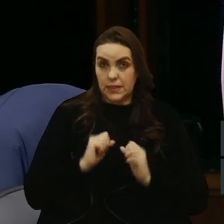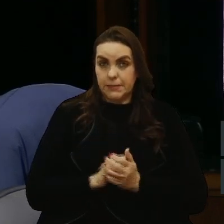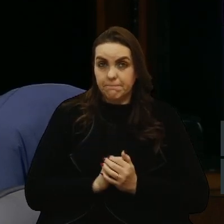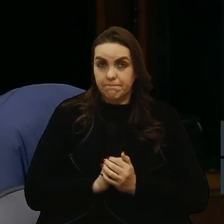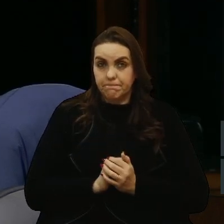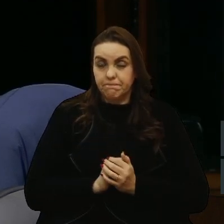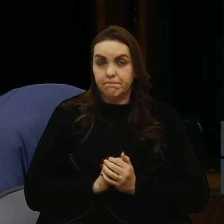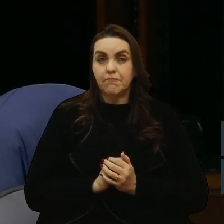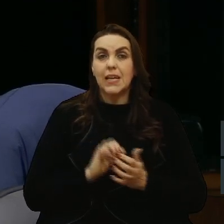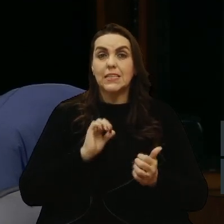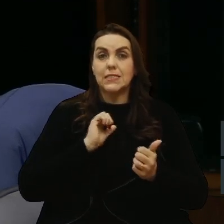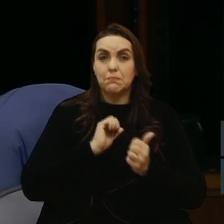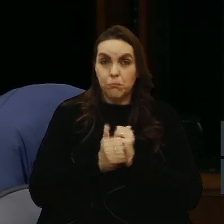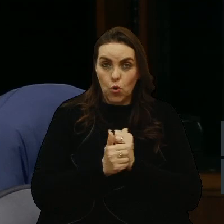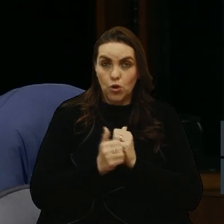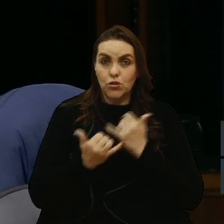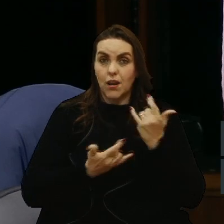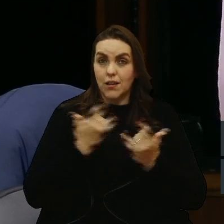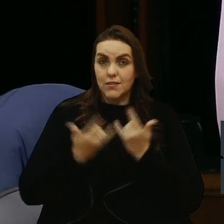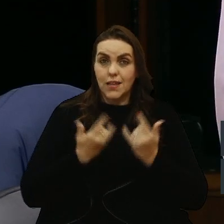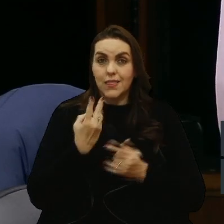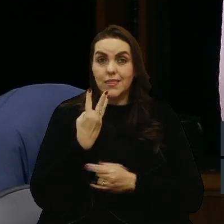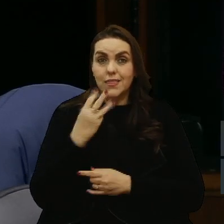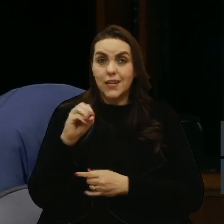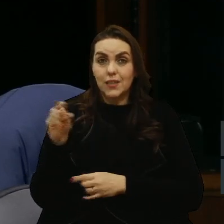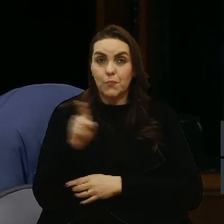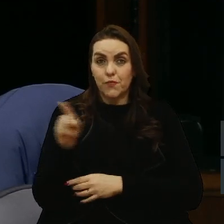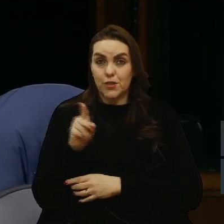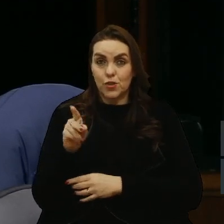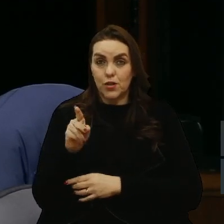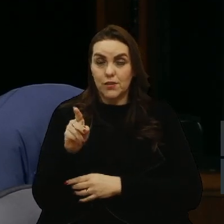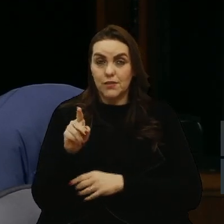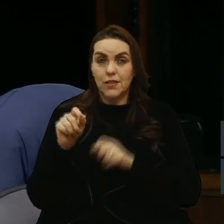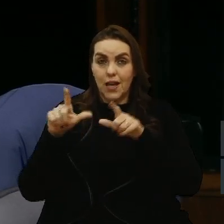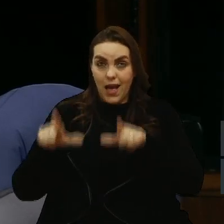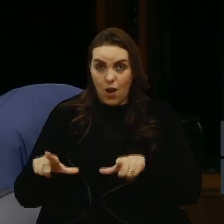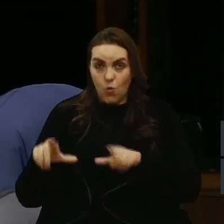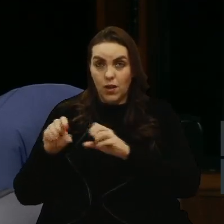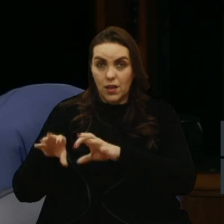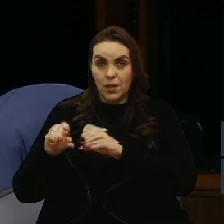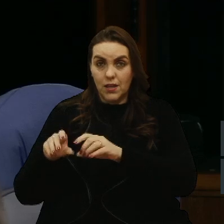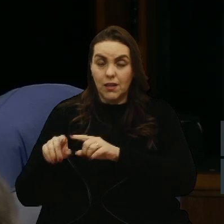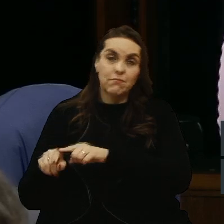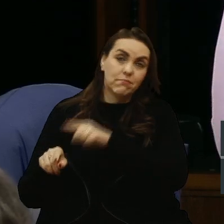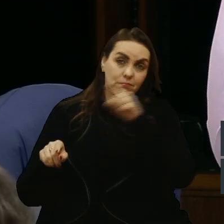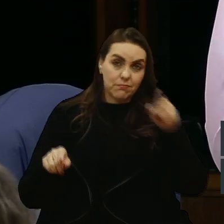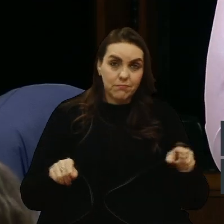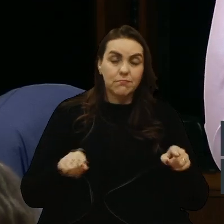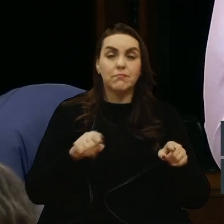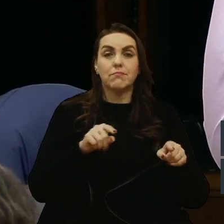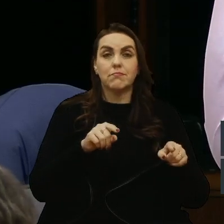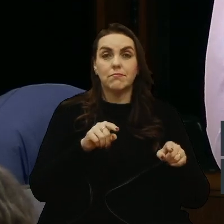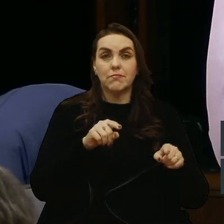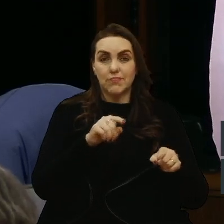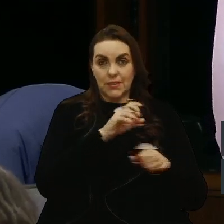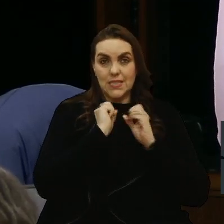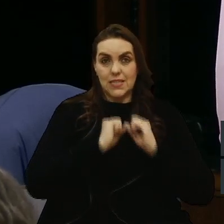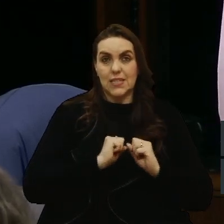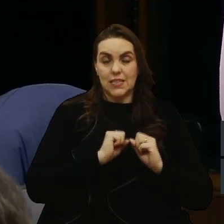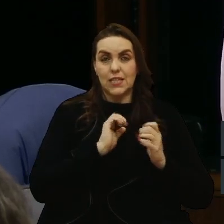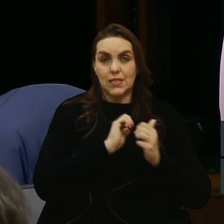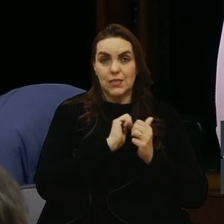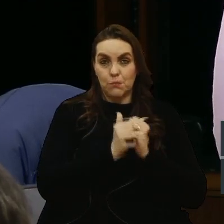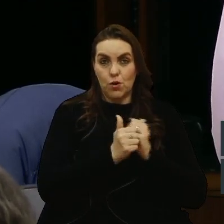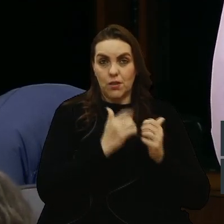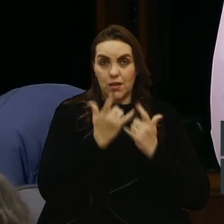e lazer, são 30 professores que saem da sala de aula para cumprir um papel na Secretaria de Esporte e Lazer. Na cultura,